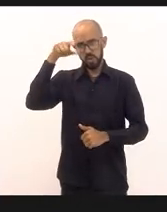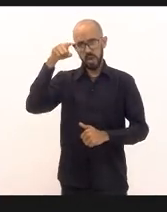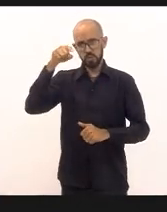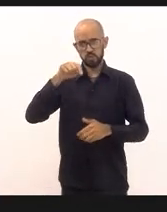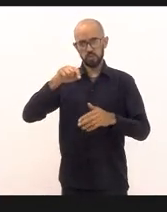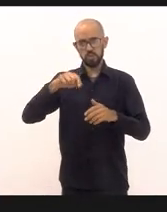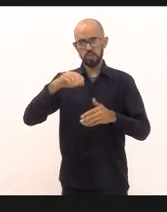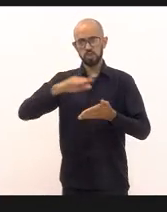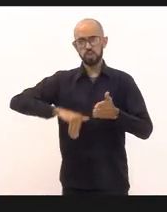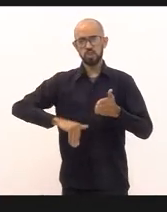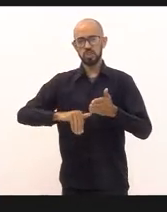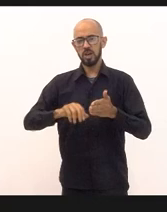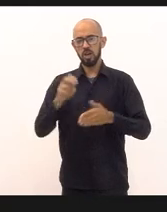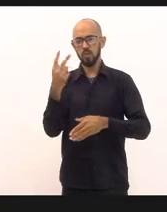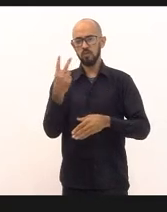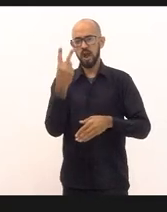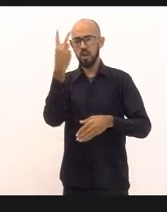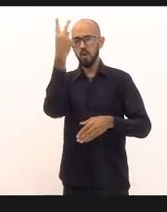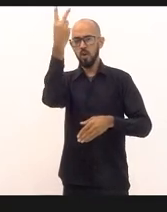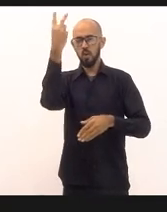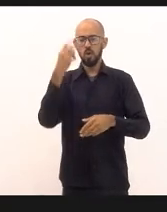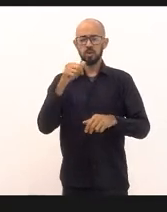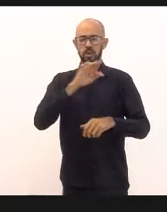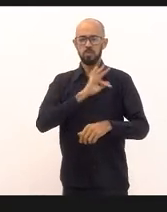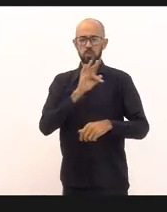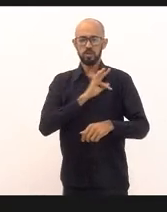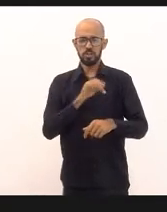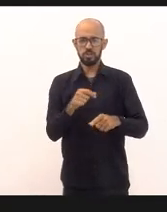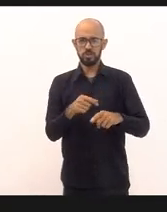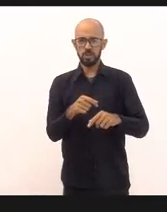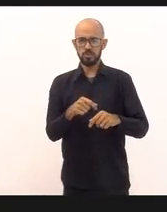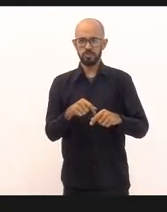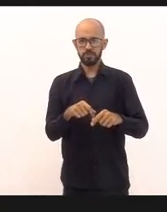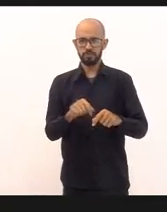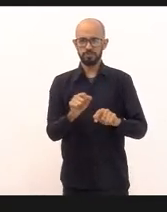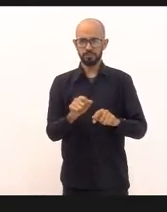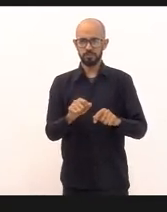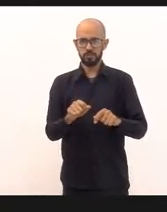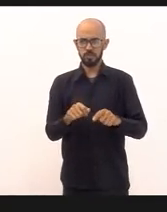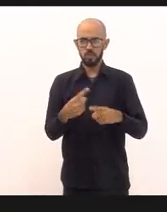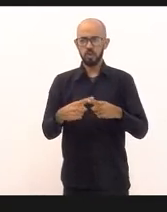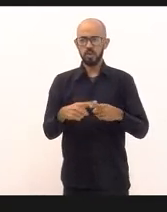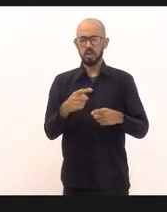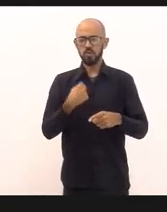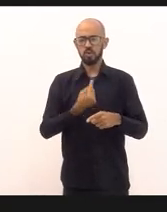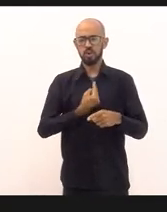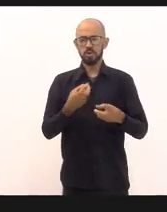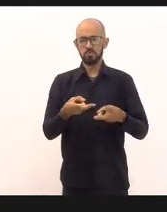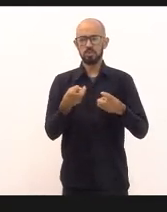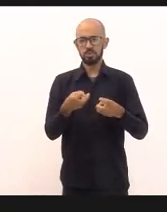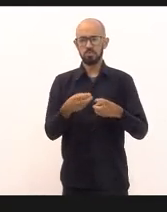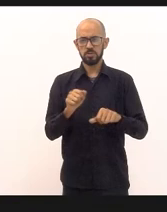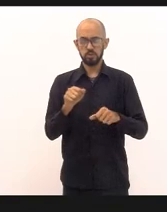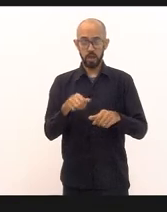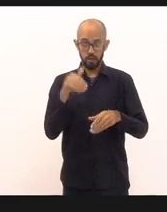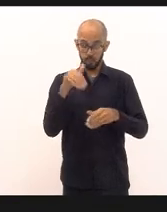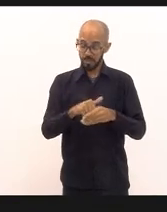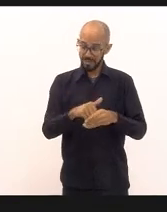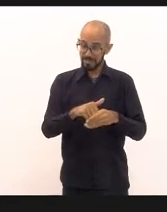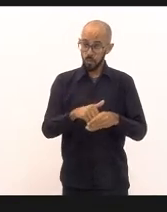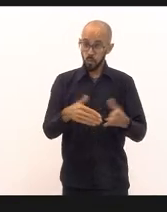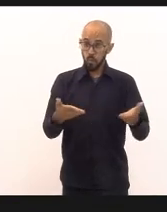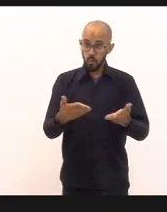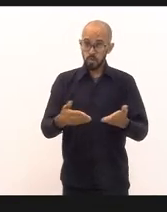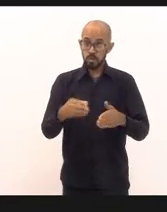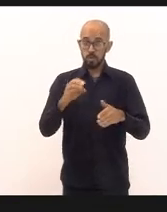o policial, que desvaloriza o bombeiro, principalmente aqueles que estão na ponta. Porque o que a gente votou na Gretchen? A gente votou para